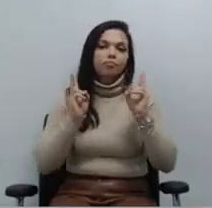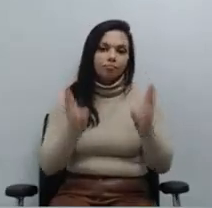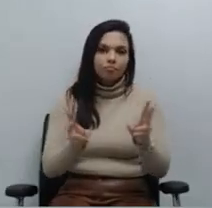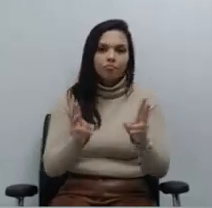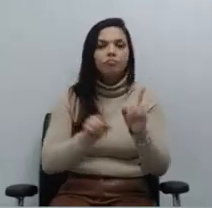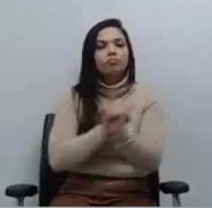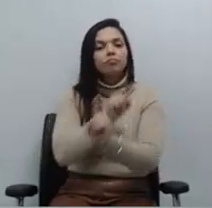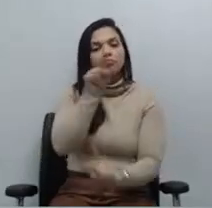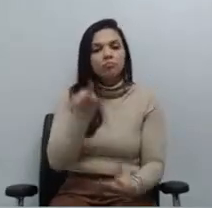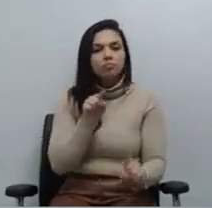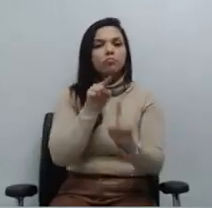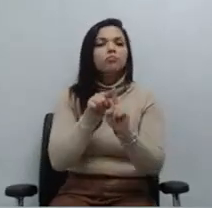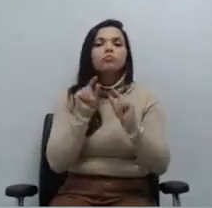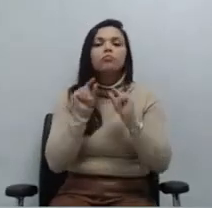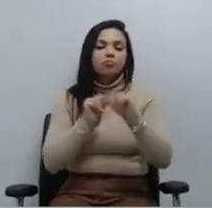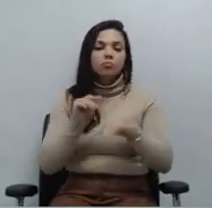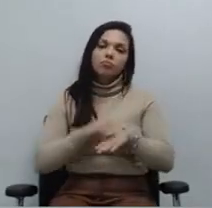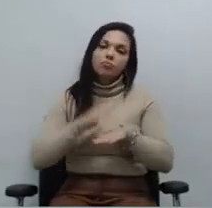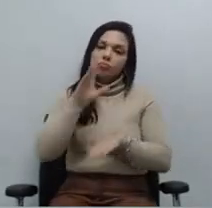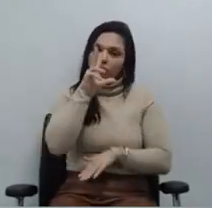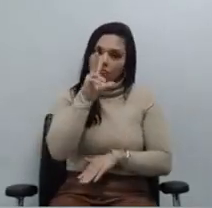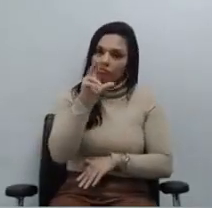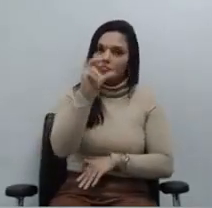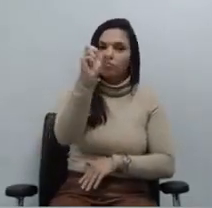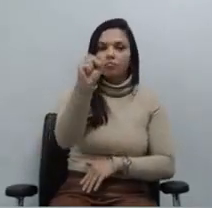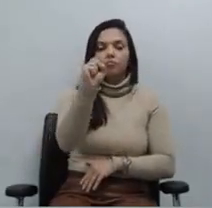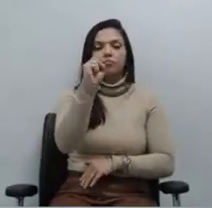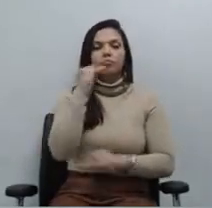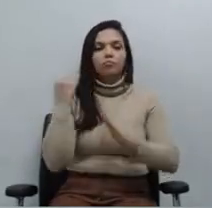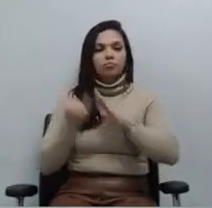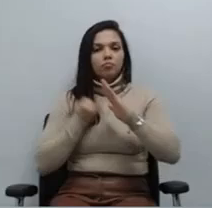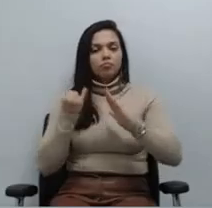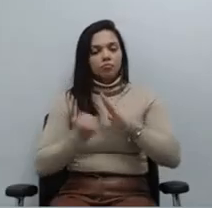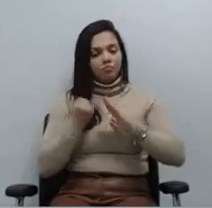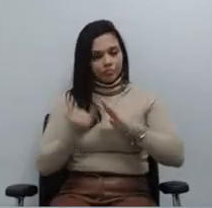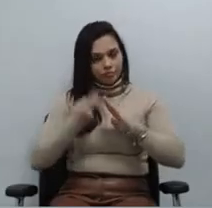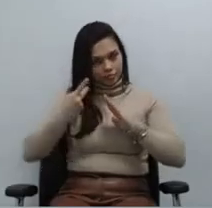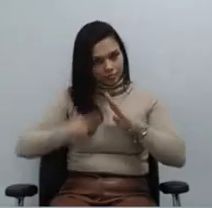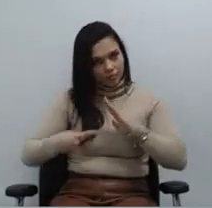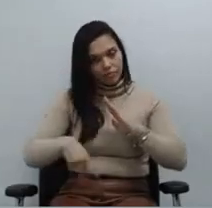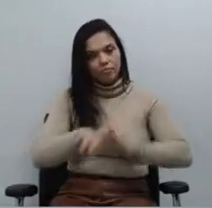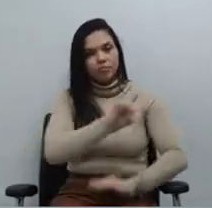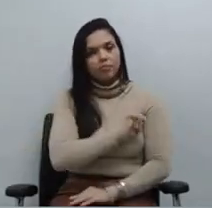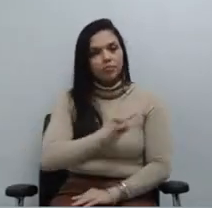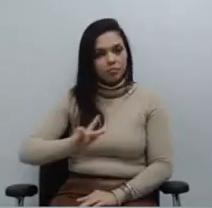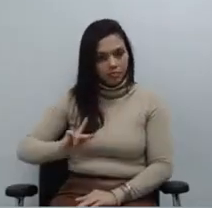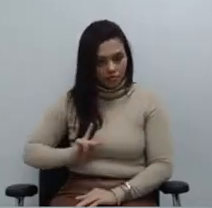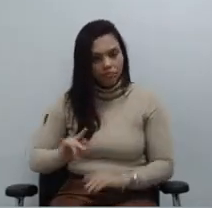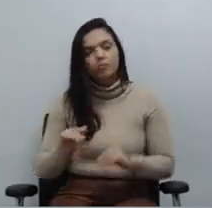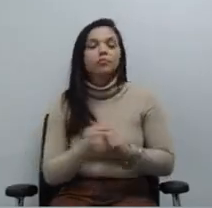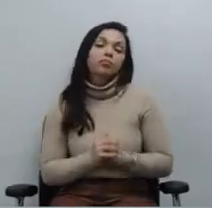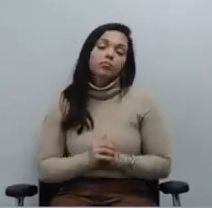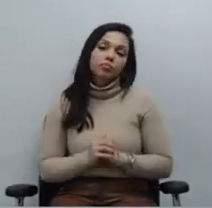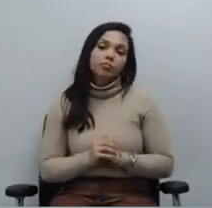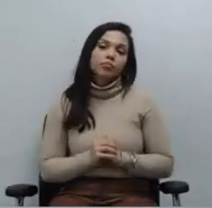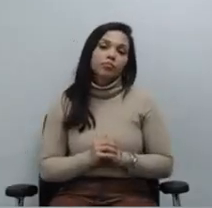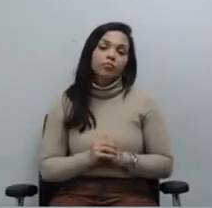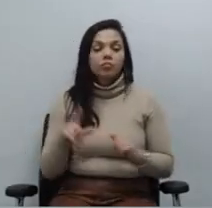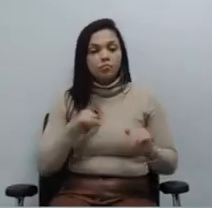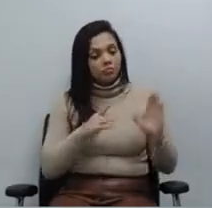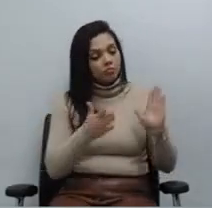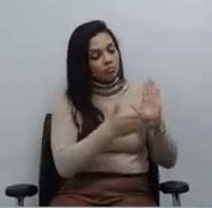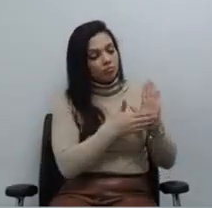mirando aí no propósito comum de fortalecimento institucional. Nessa oportunidade, nós apresentamos as pautas